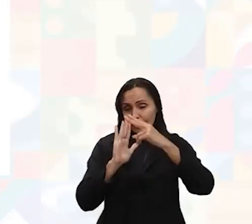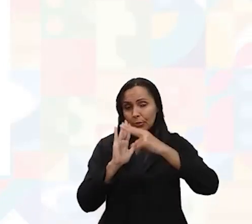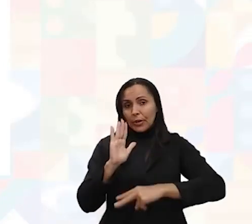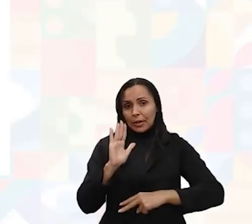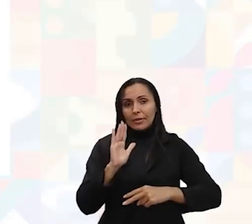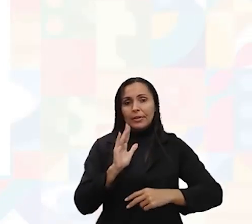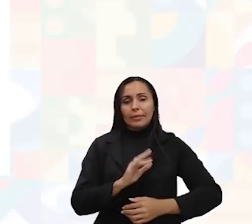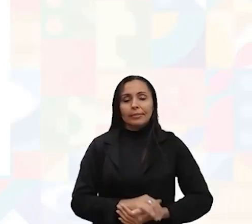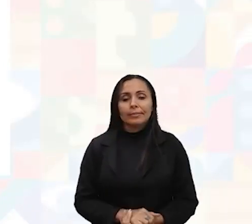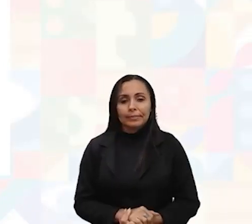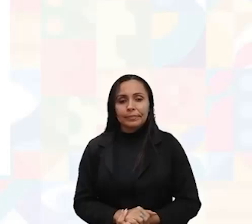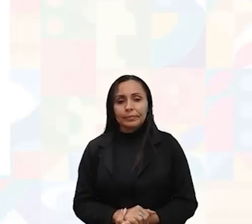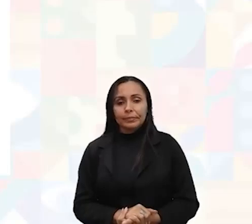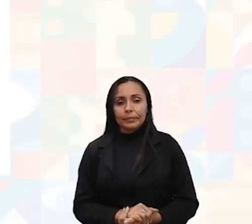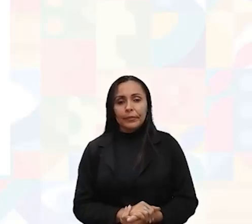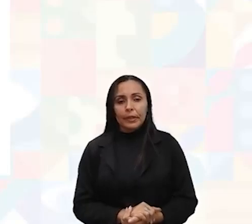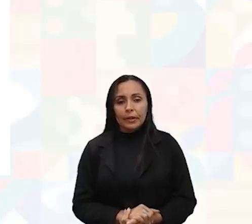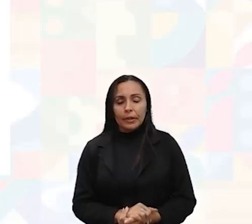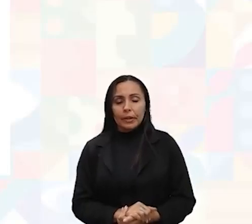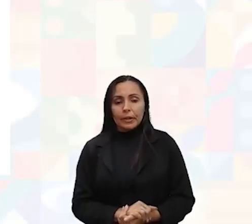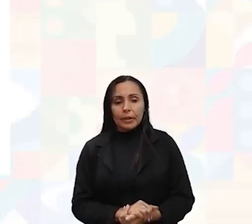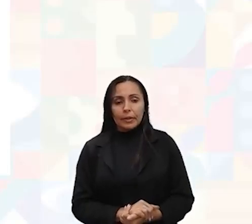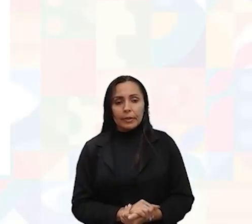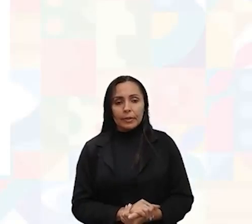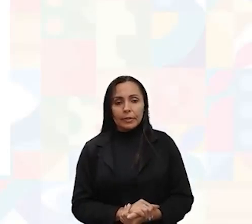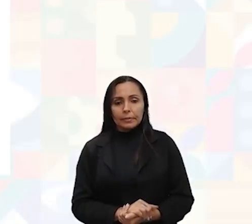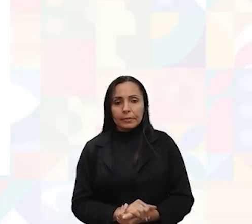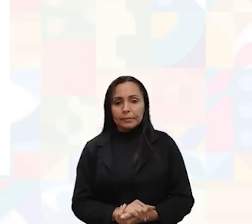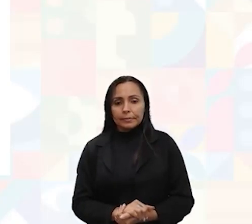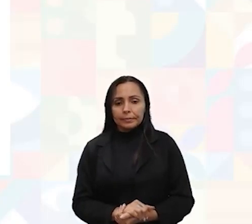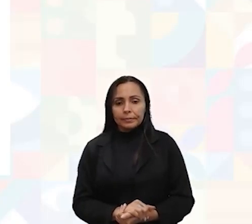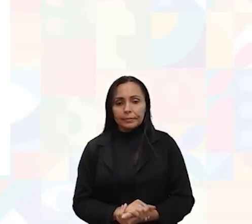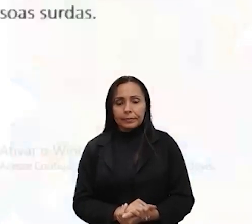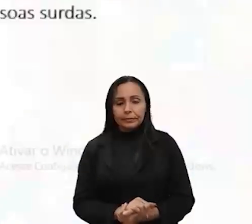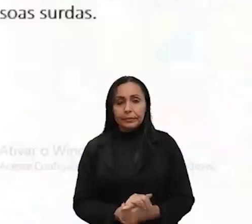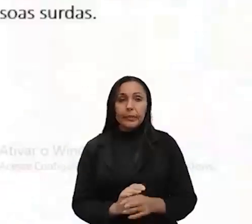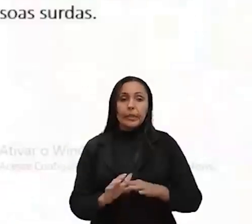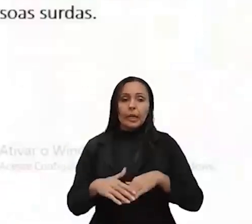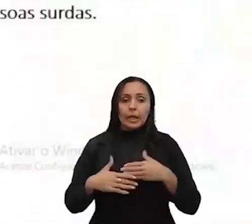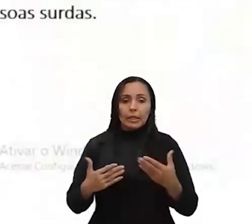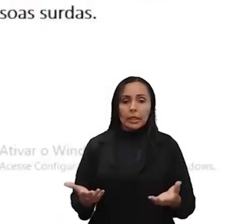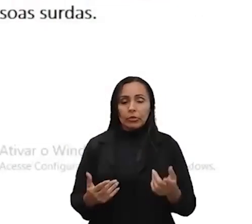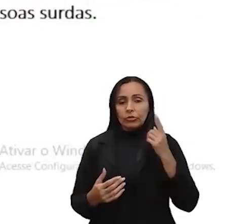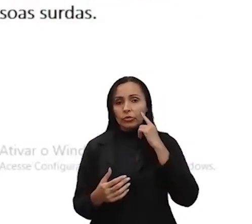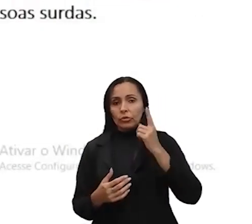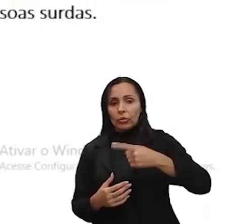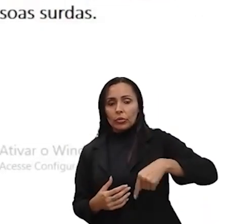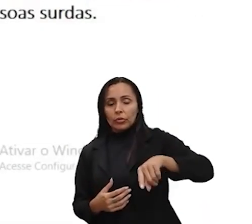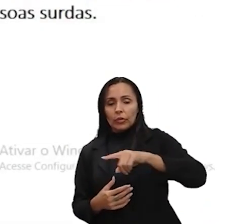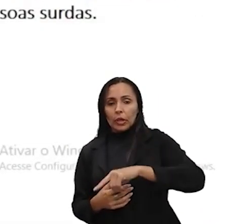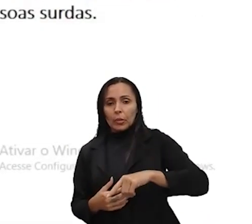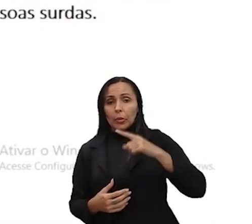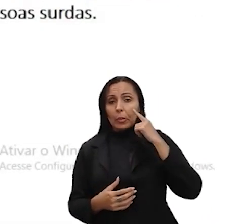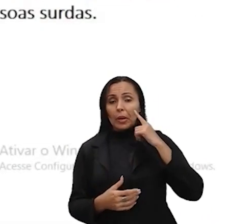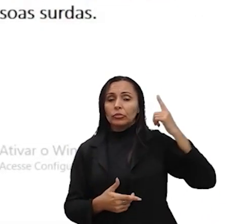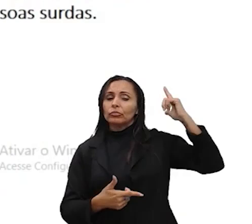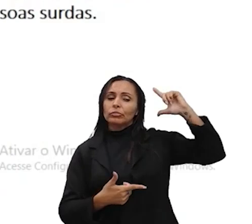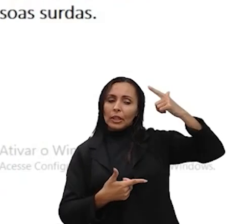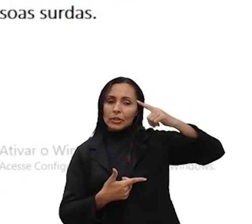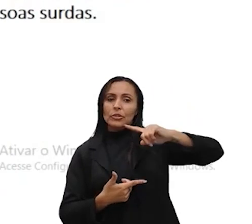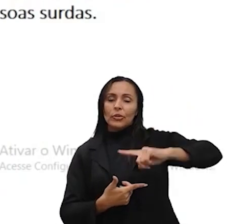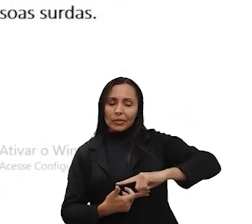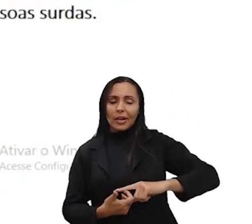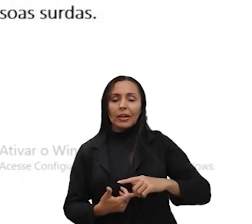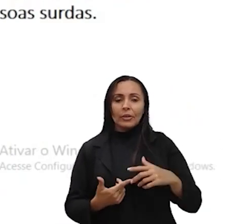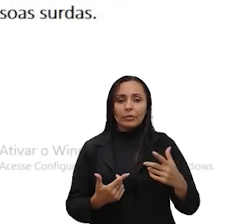daquele material que você buscou na estante. E aí a gente vai para os mais tradicionais,